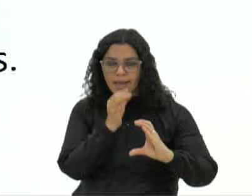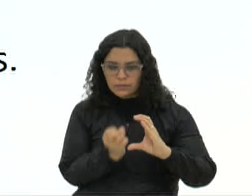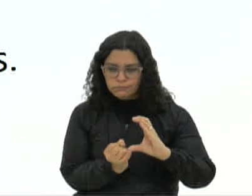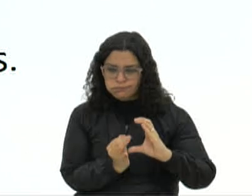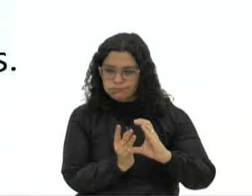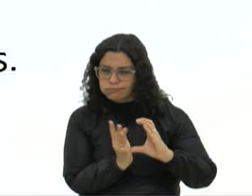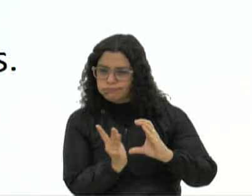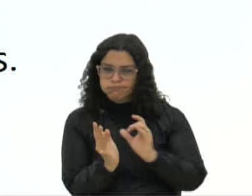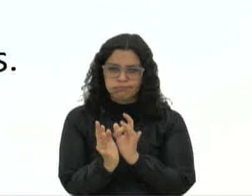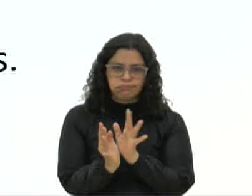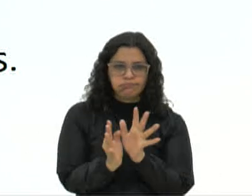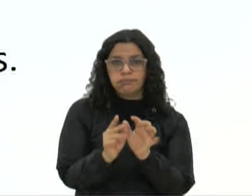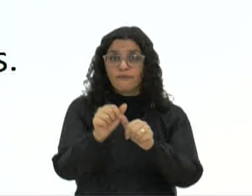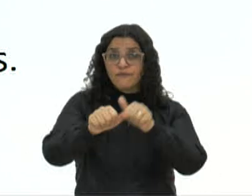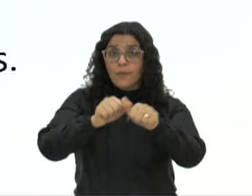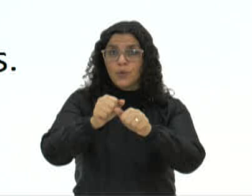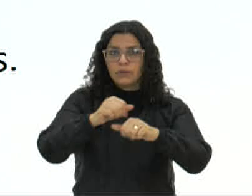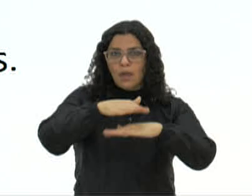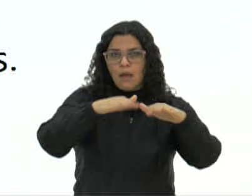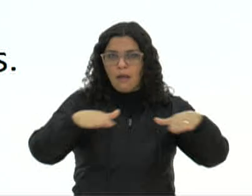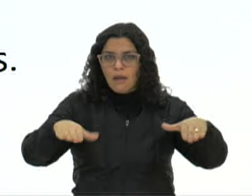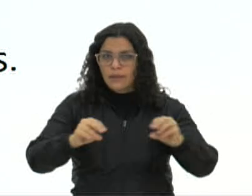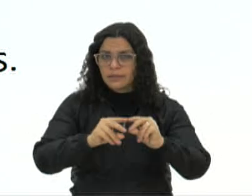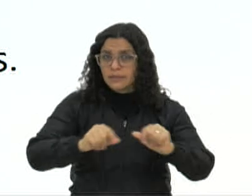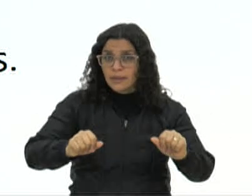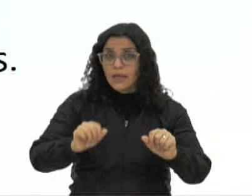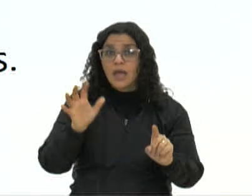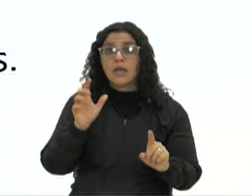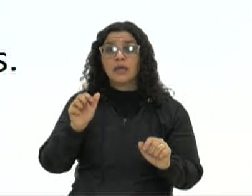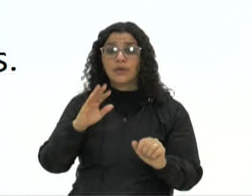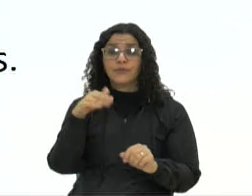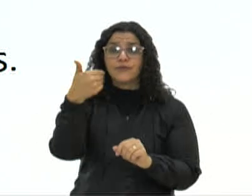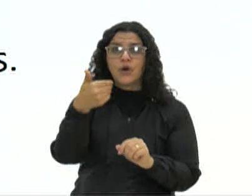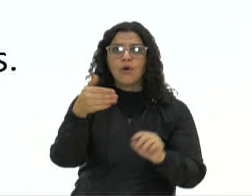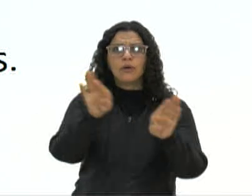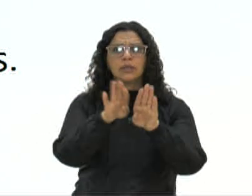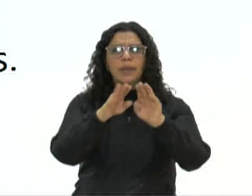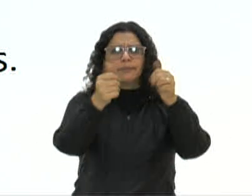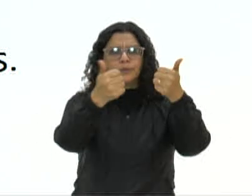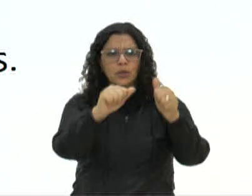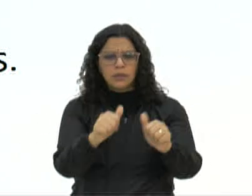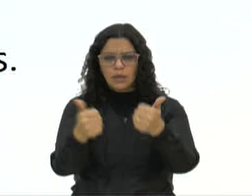transformam o relevo, transformam a superfície, e os agentes externos vêm esculpindo,